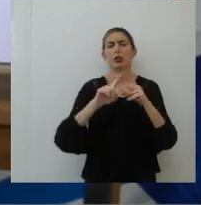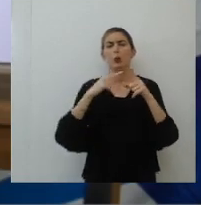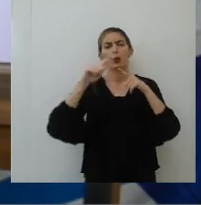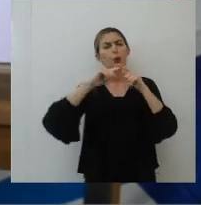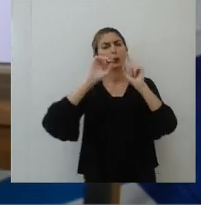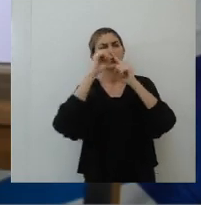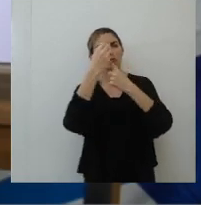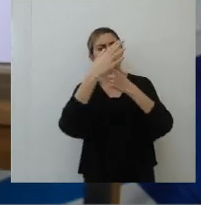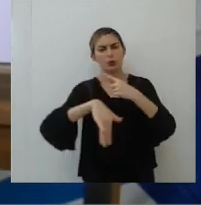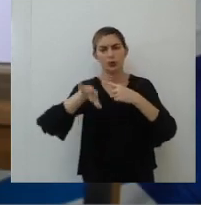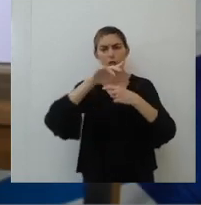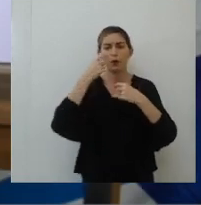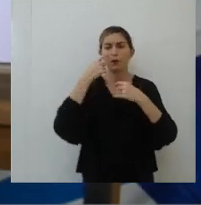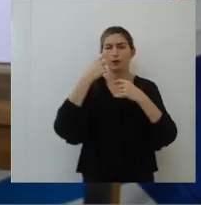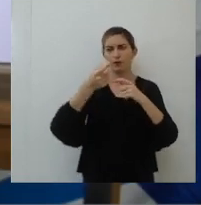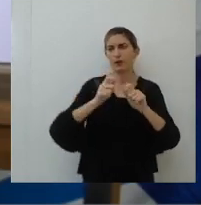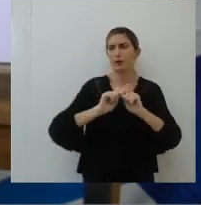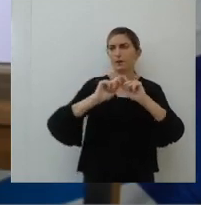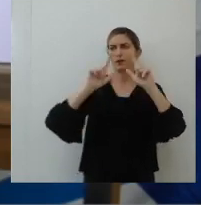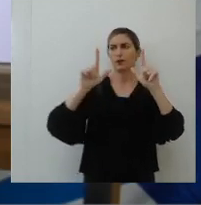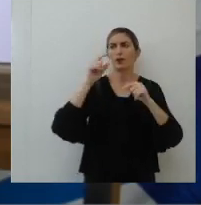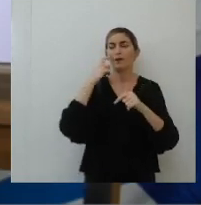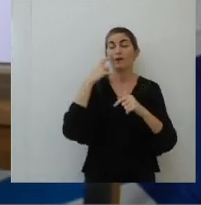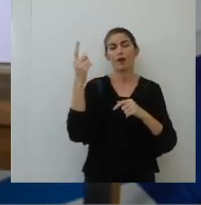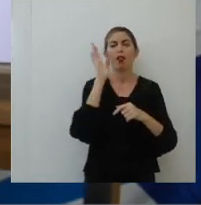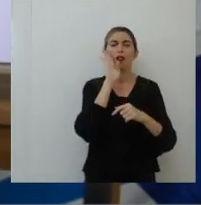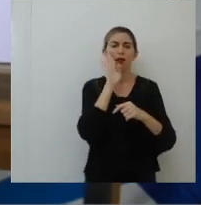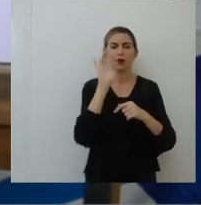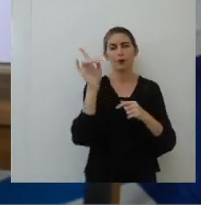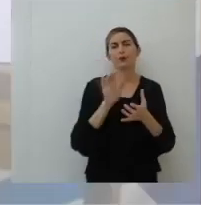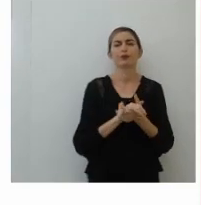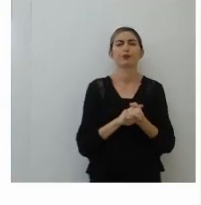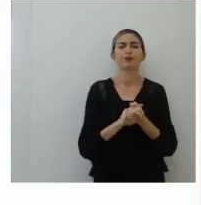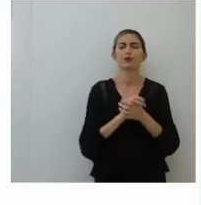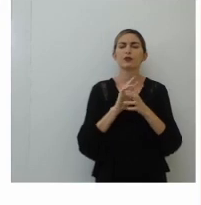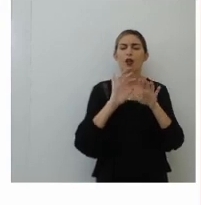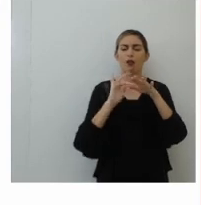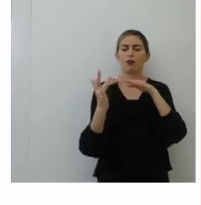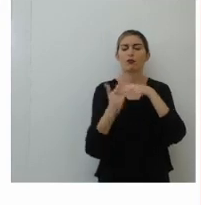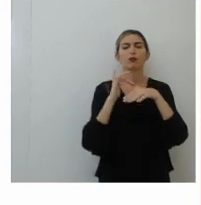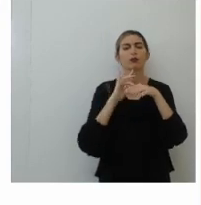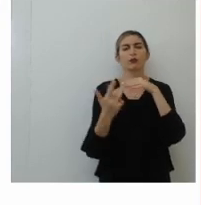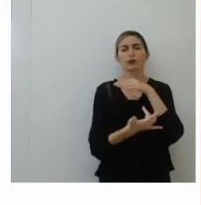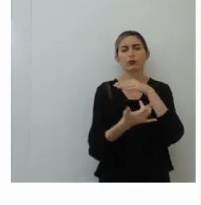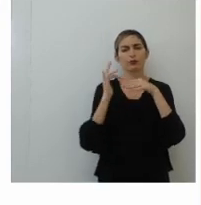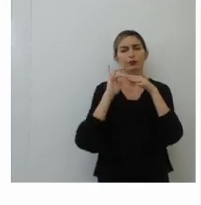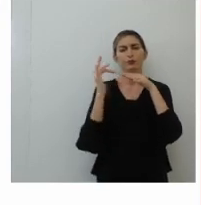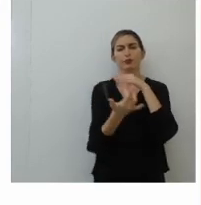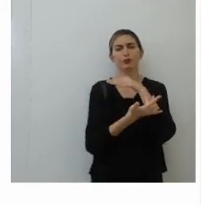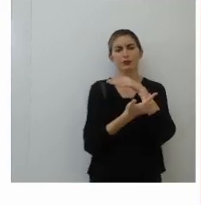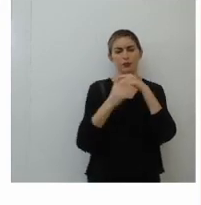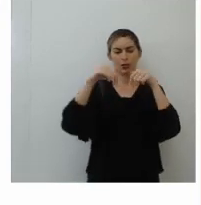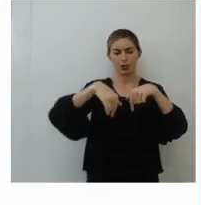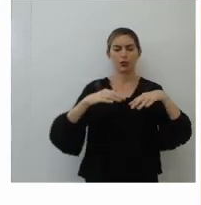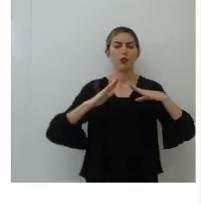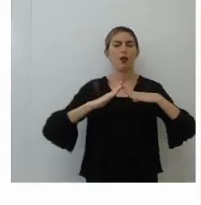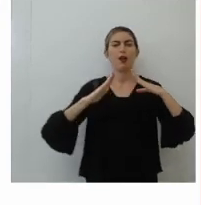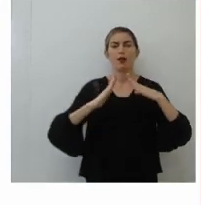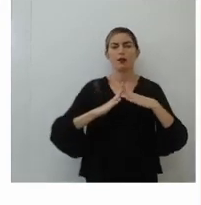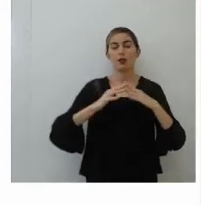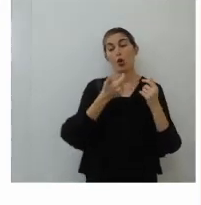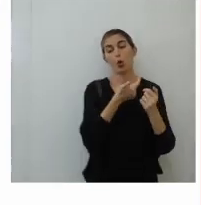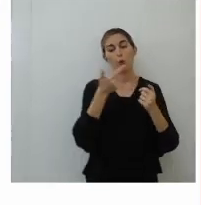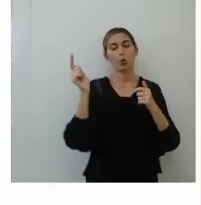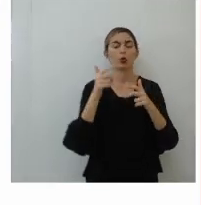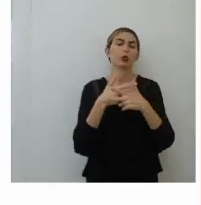social. De olho na sua tela, você vai ver essa charge aí. Vê que legal. Rede social. Rede social aqui em casa é